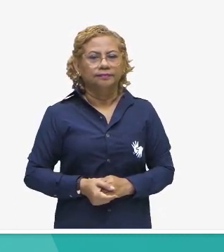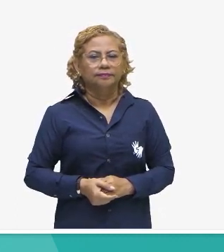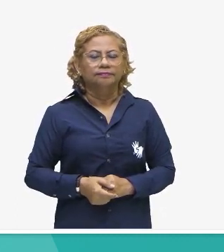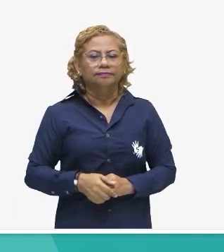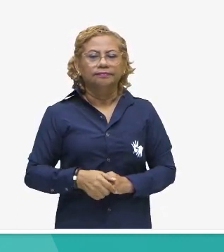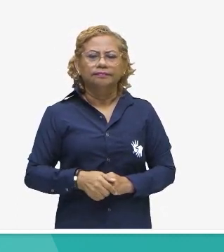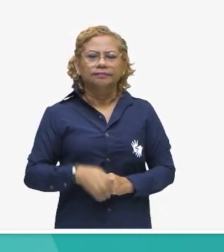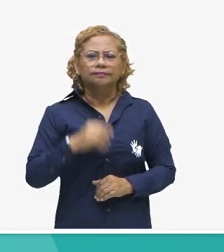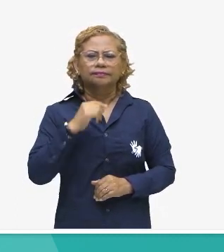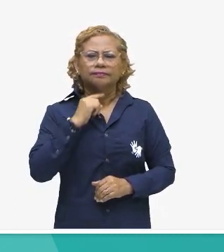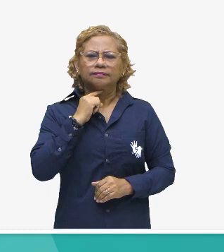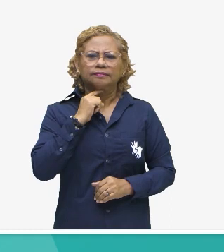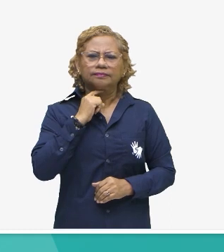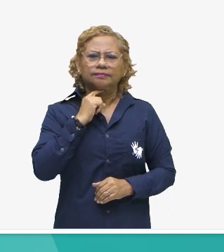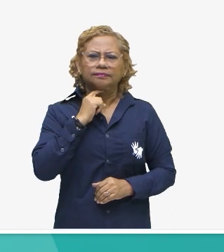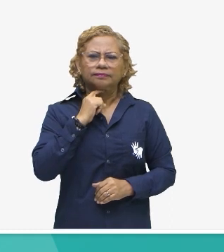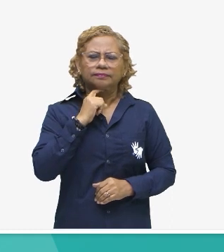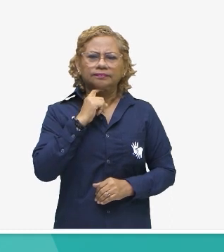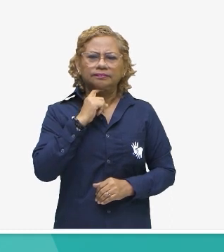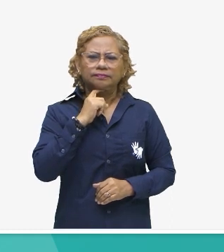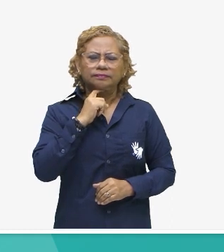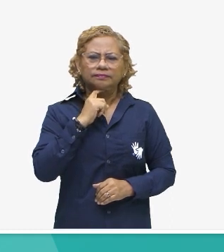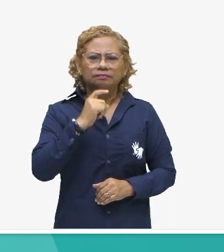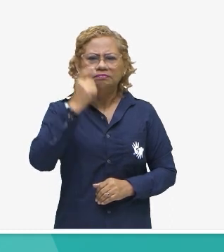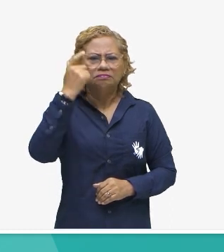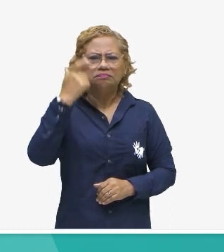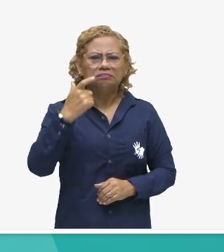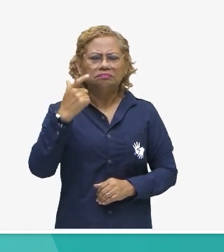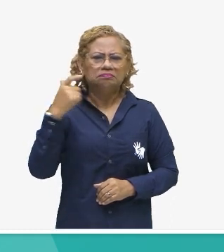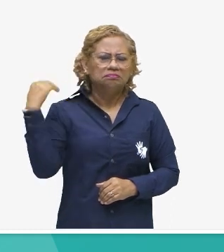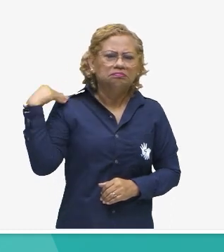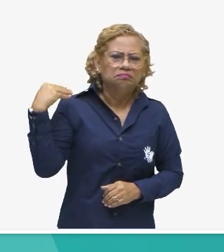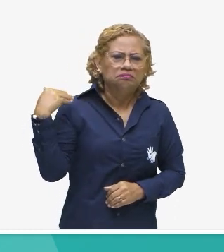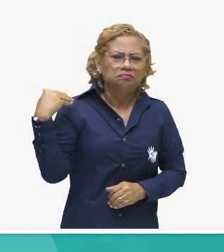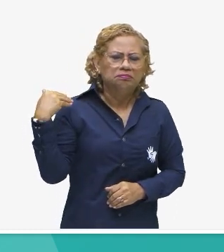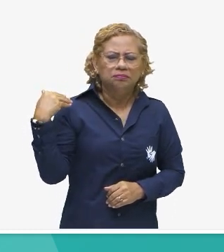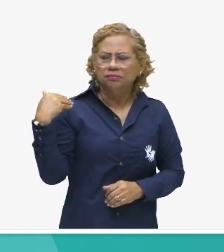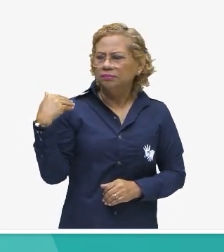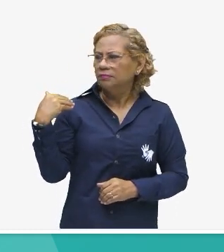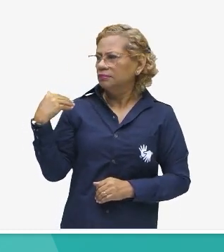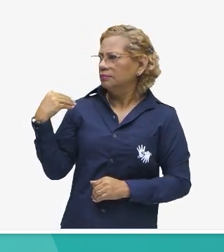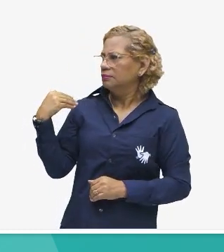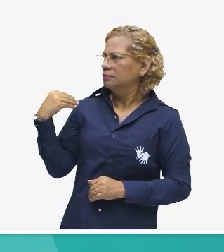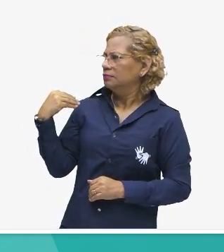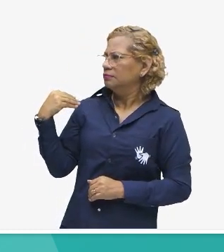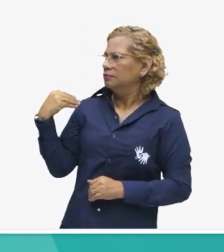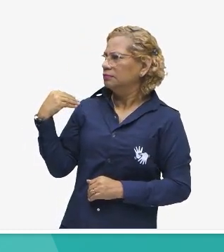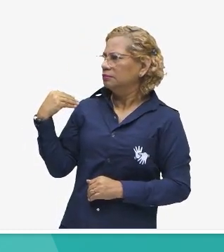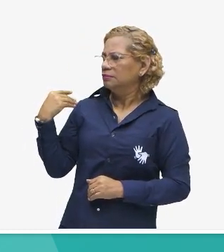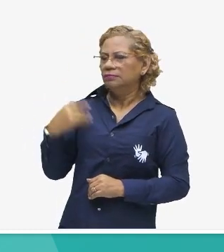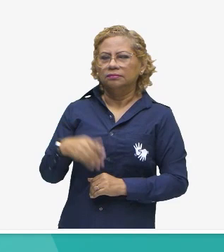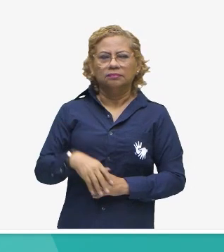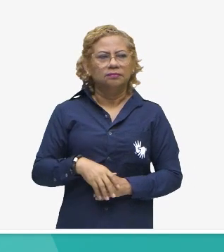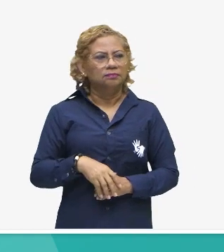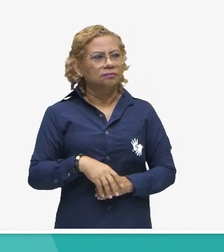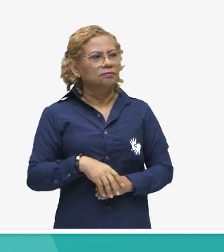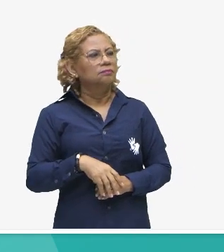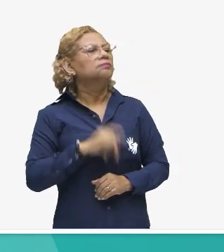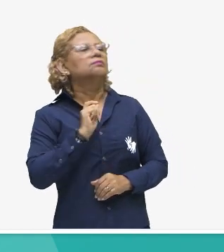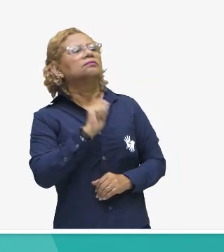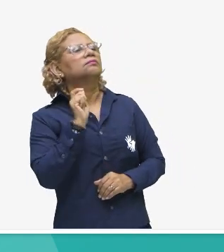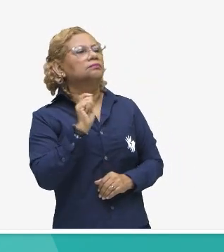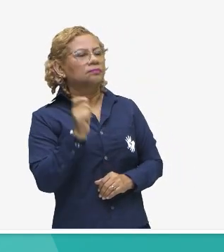um empurrão, né? Alguém me deu também. A ideia deste verbo está no